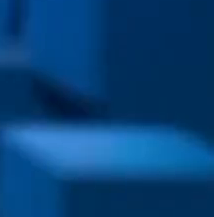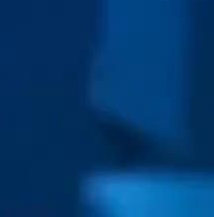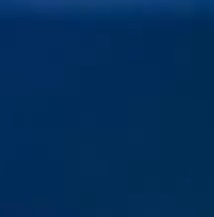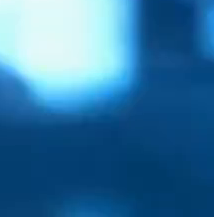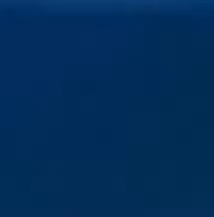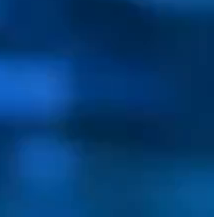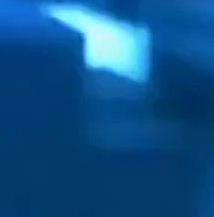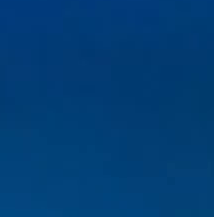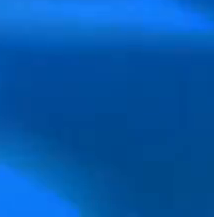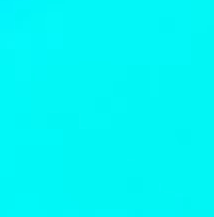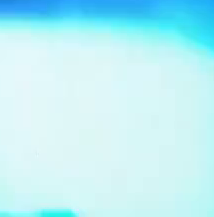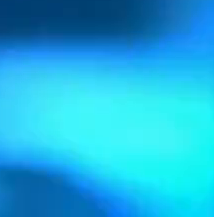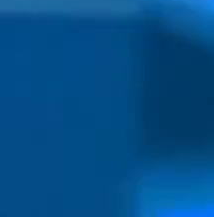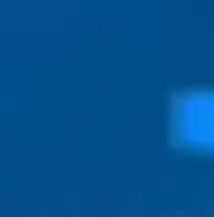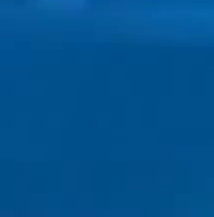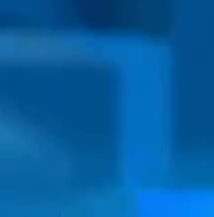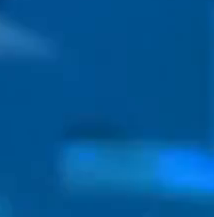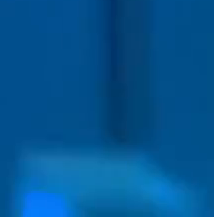É